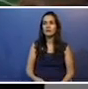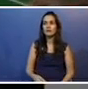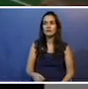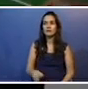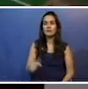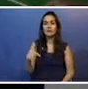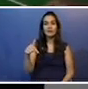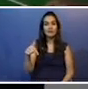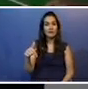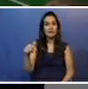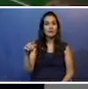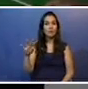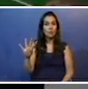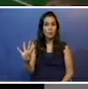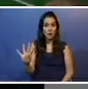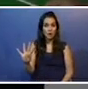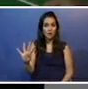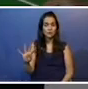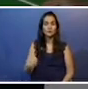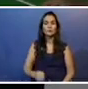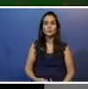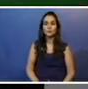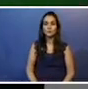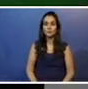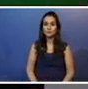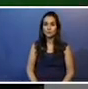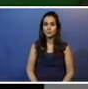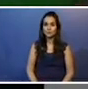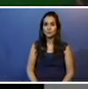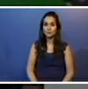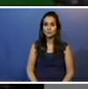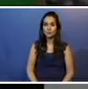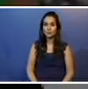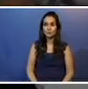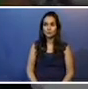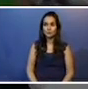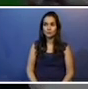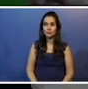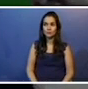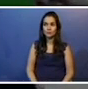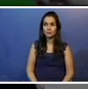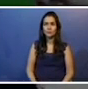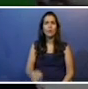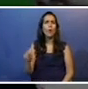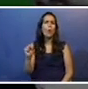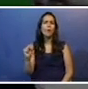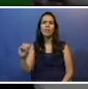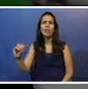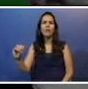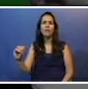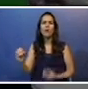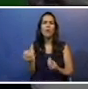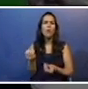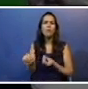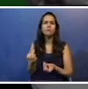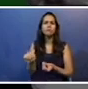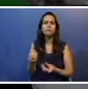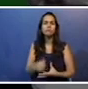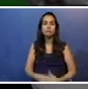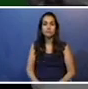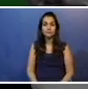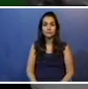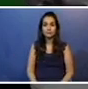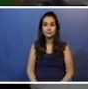74. 74 aqui, a numeração decimal. E o 80? Como será que fica